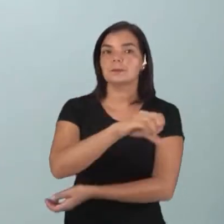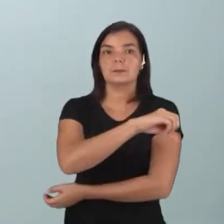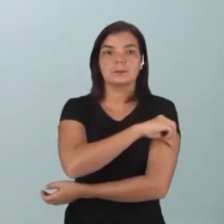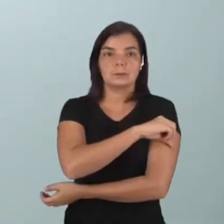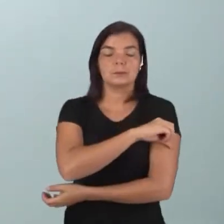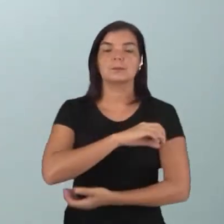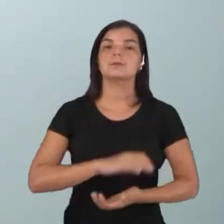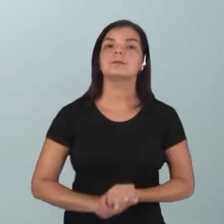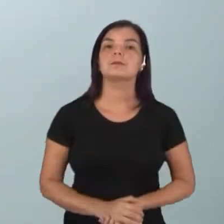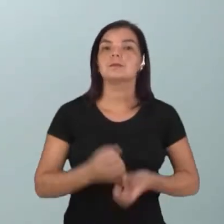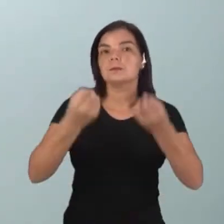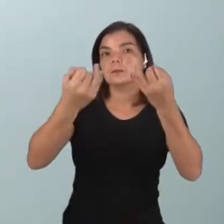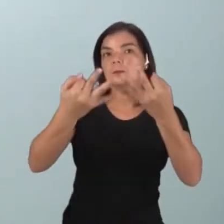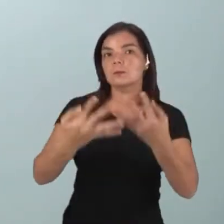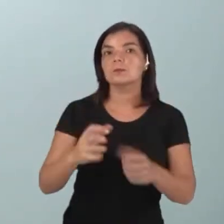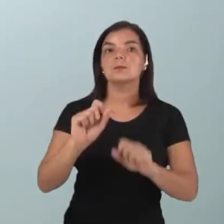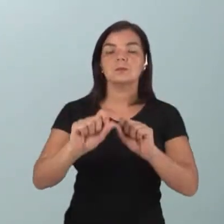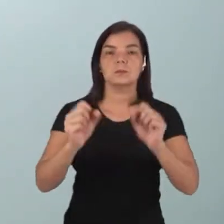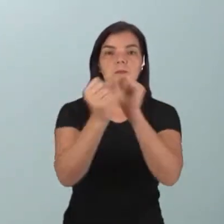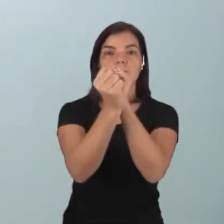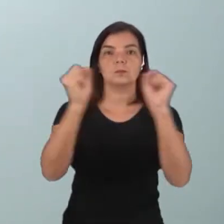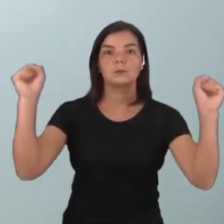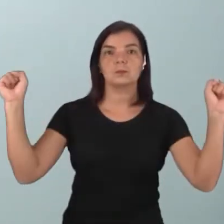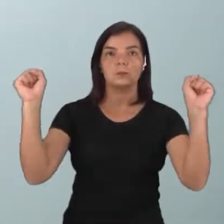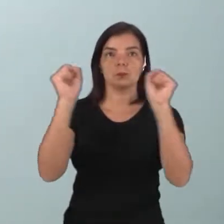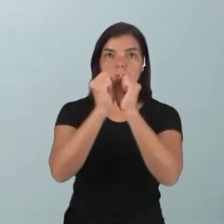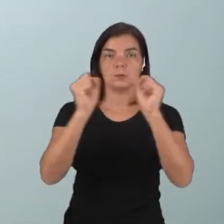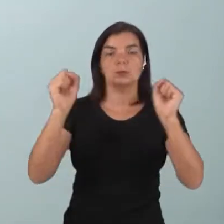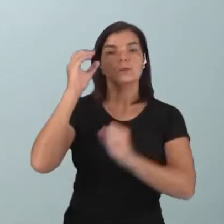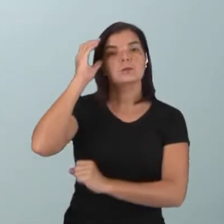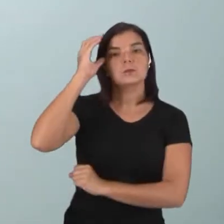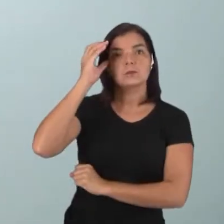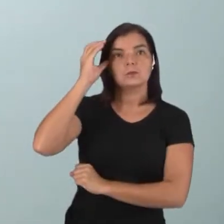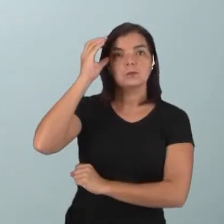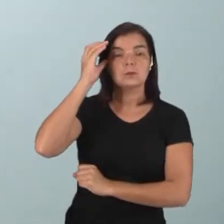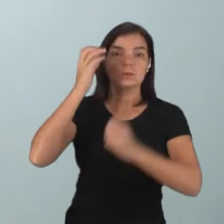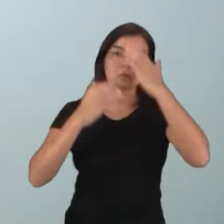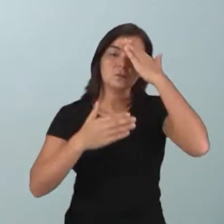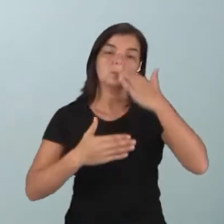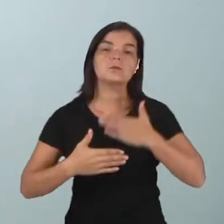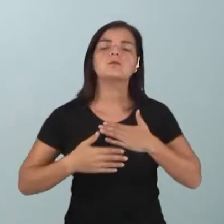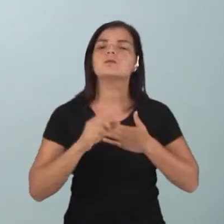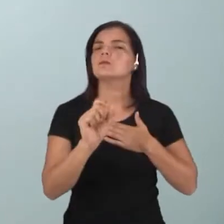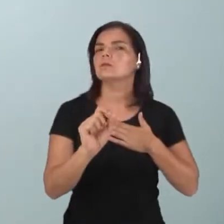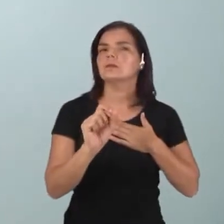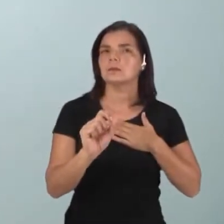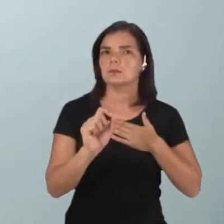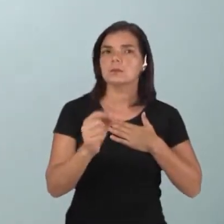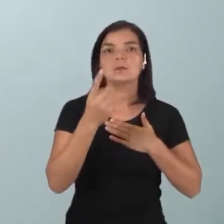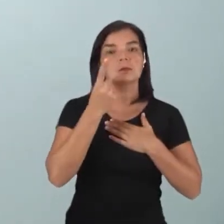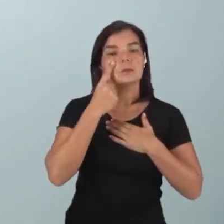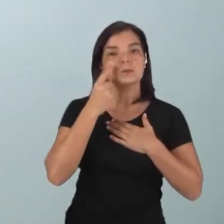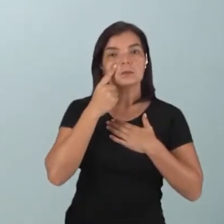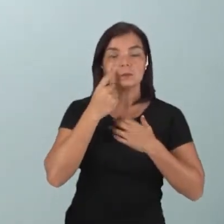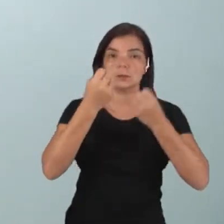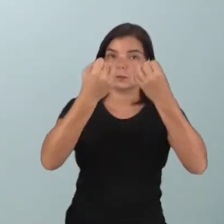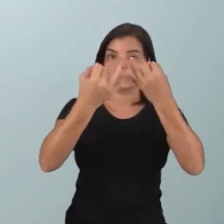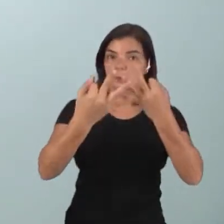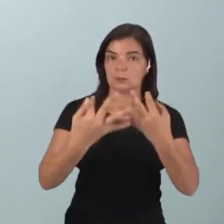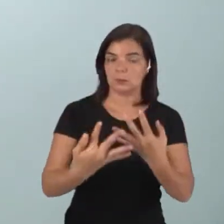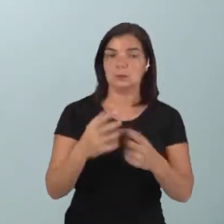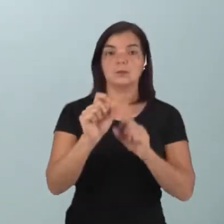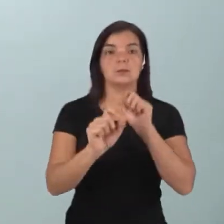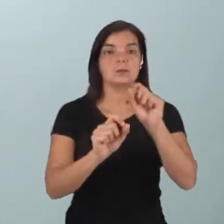ano, nós vamos falar um pouquinho sobre ginástica de conscientização corporal, né? O que é isso, né? Então, a gente vai ver as definições